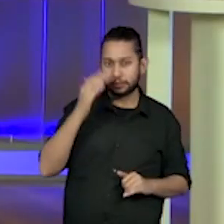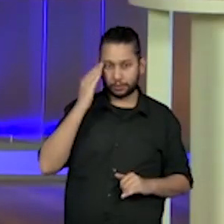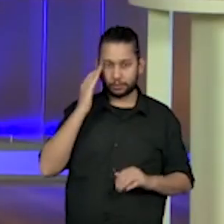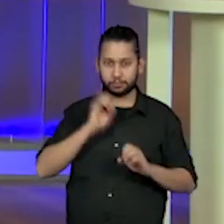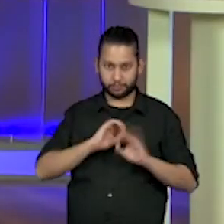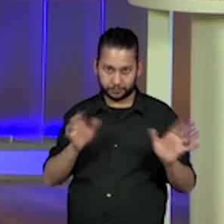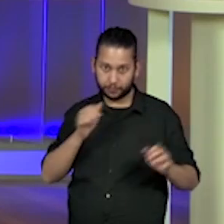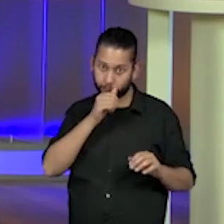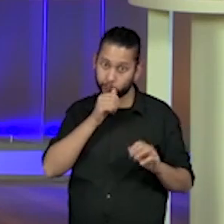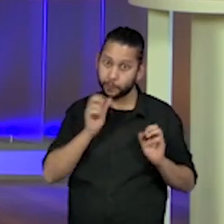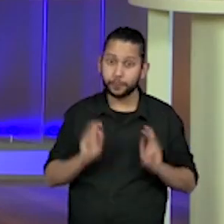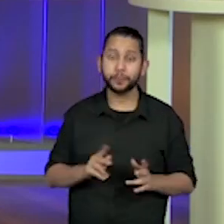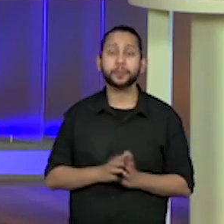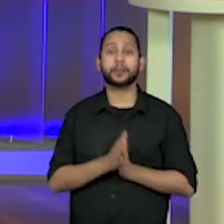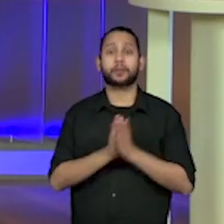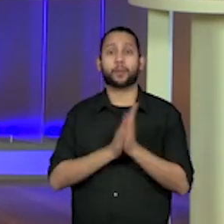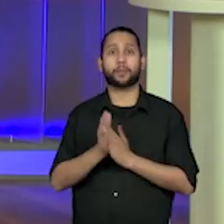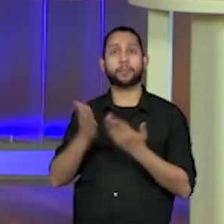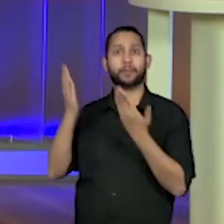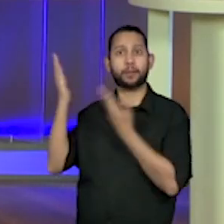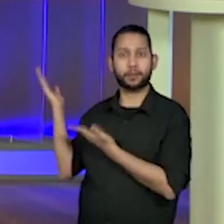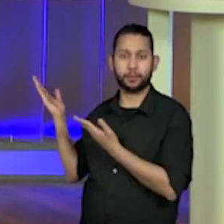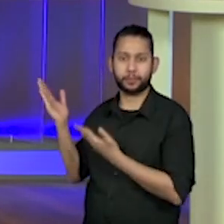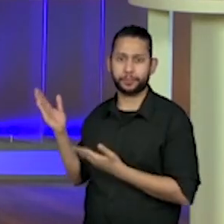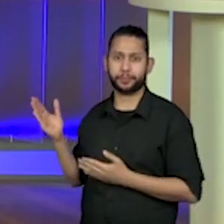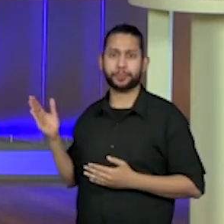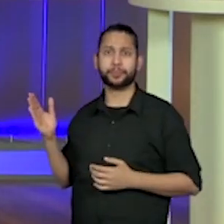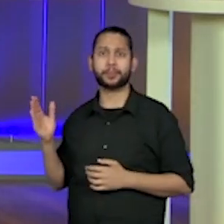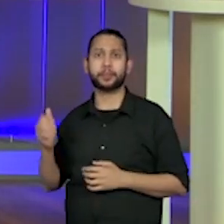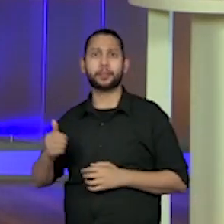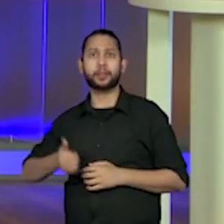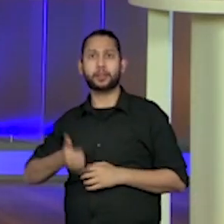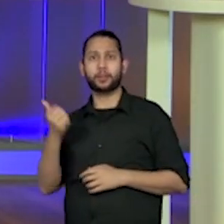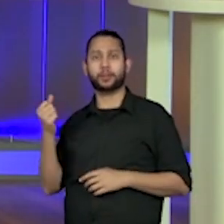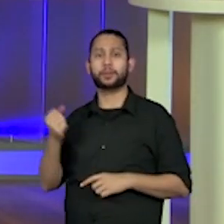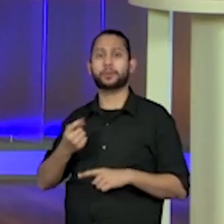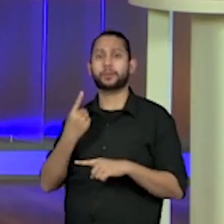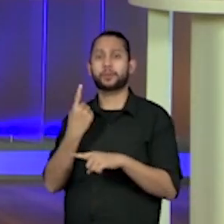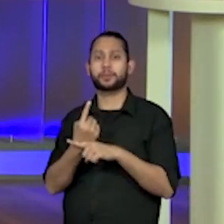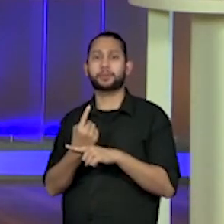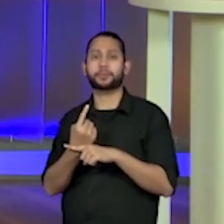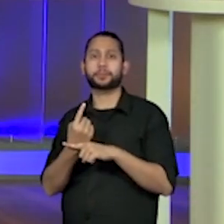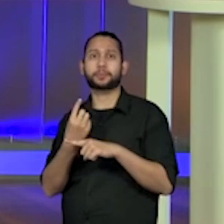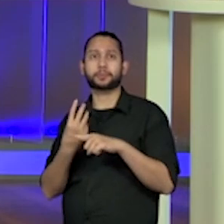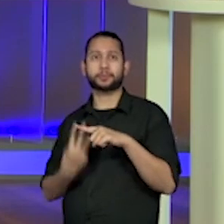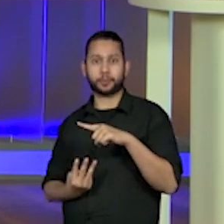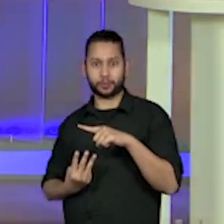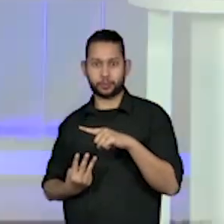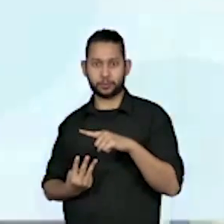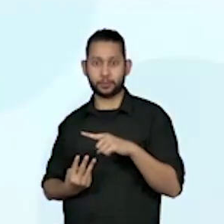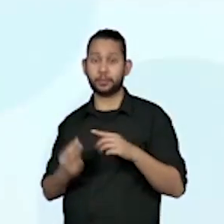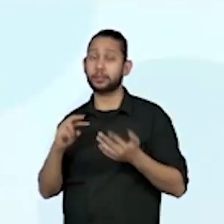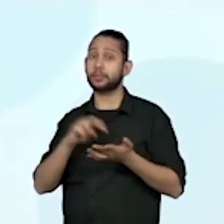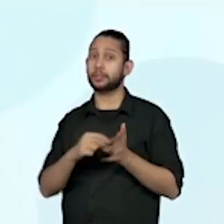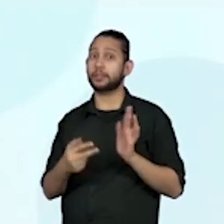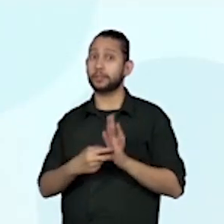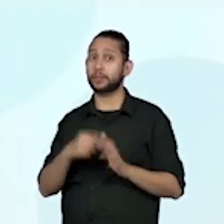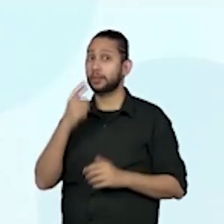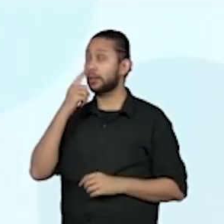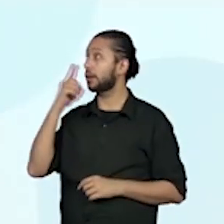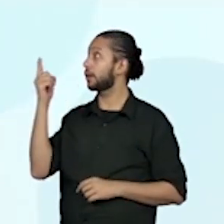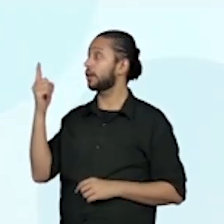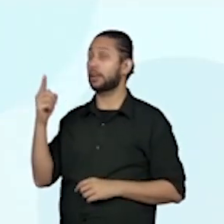tá? Então, aqui, vamos lá comigo. Essa daqui é a representação